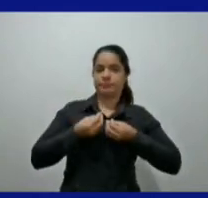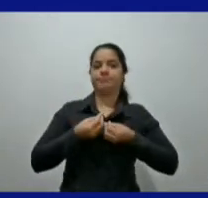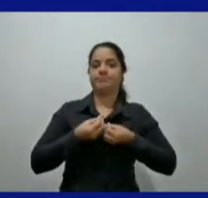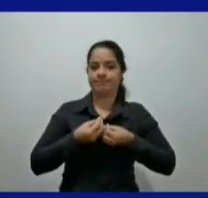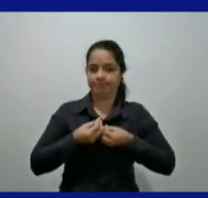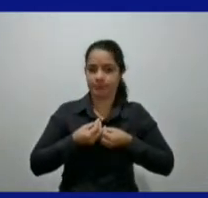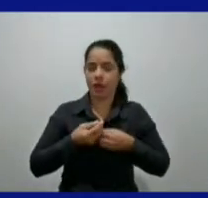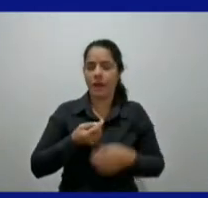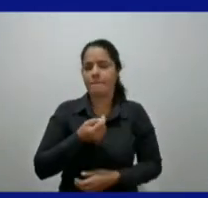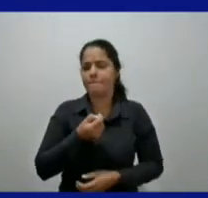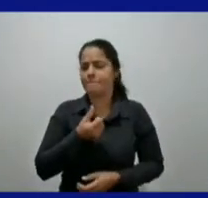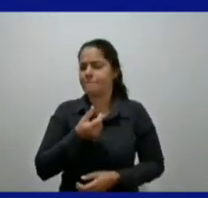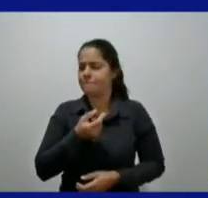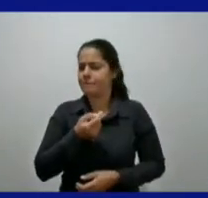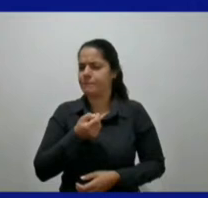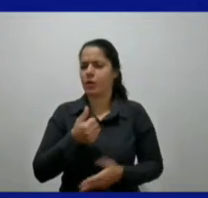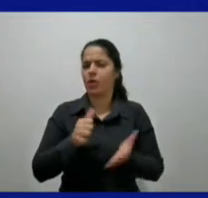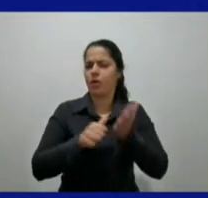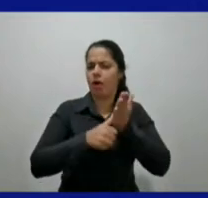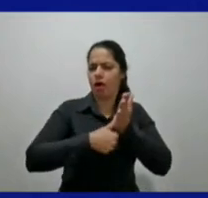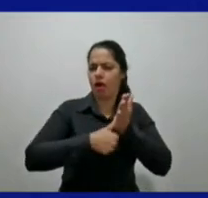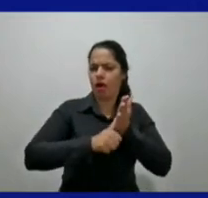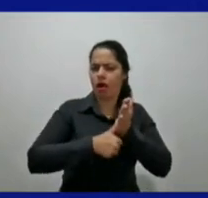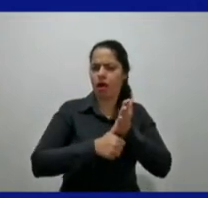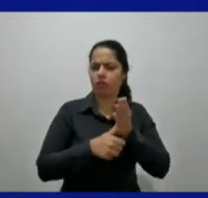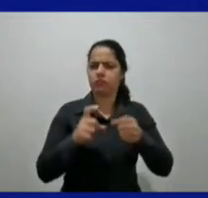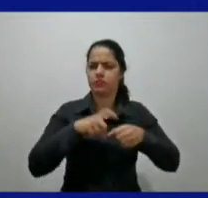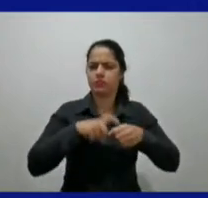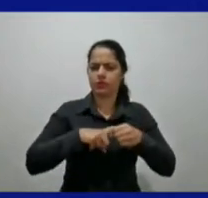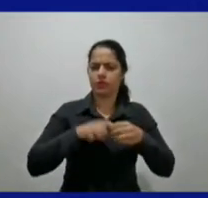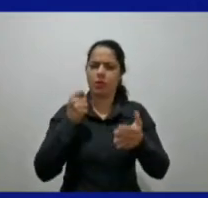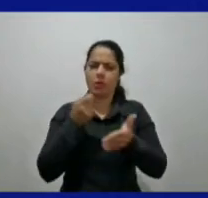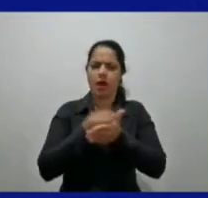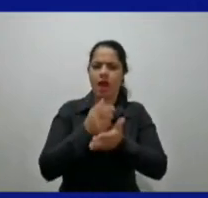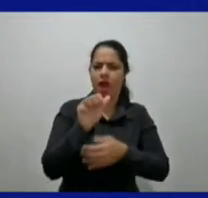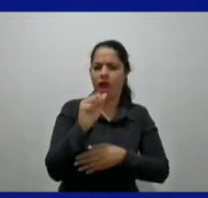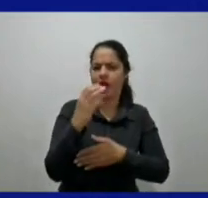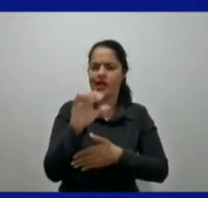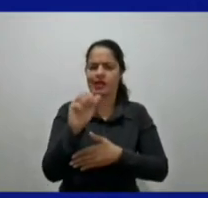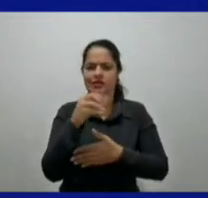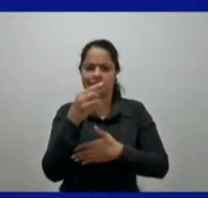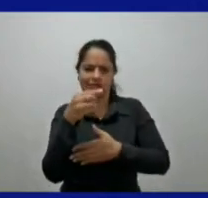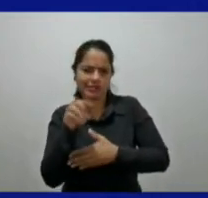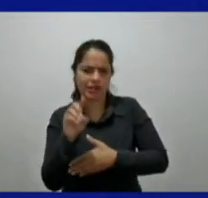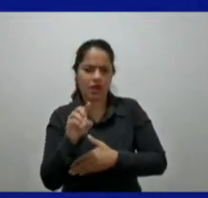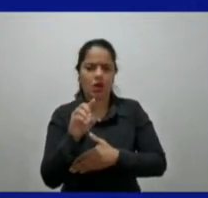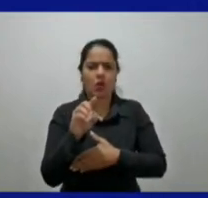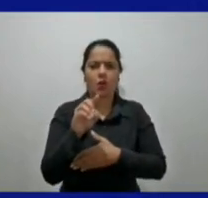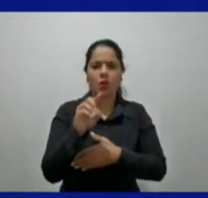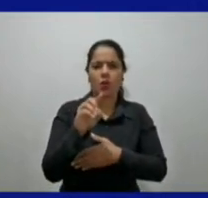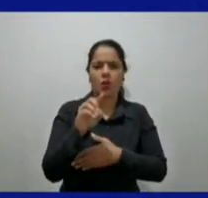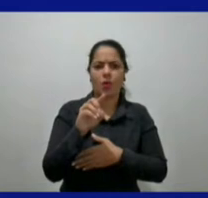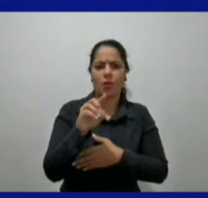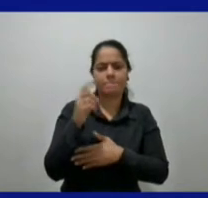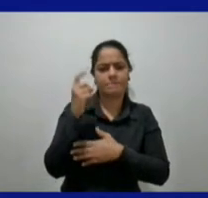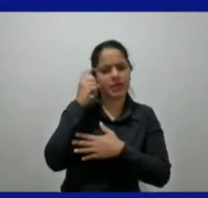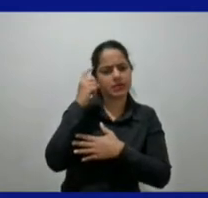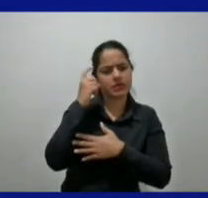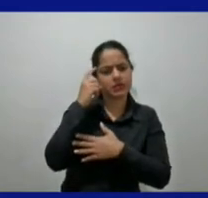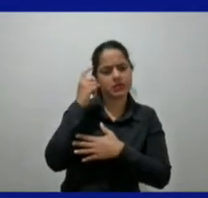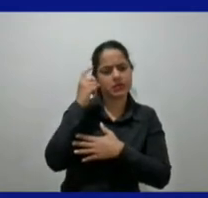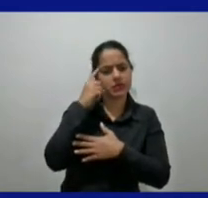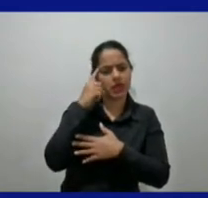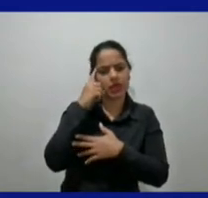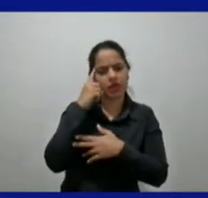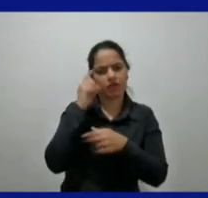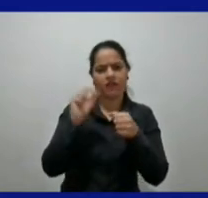movimentos mais éticos, vão comprar ações por benemerência, por achar que estão fazendo bem. Os acionistas